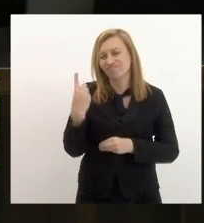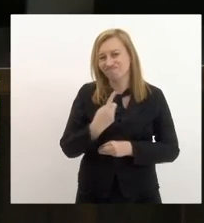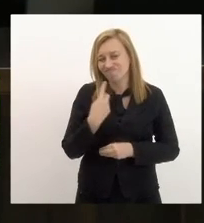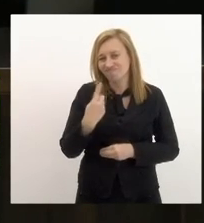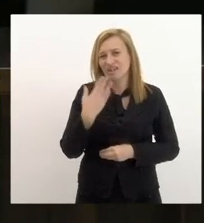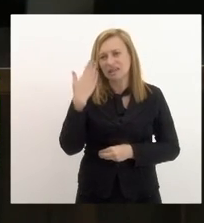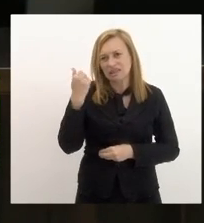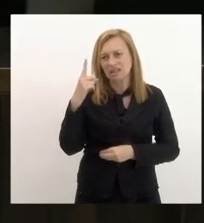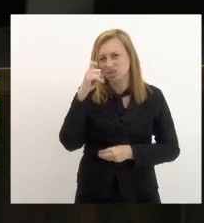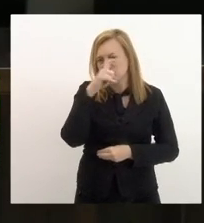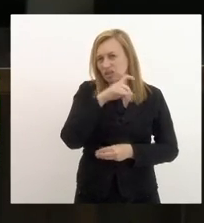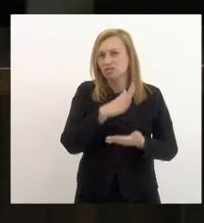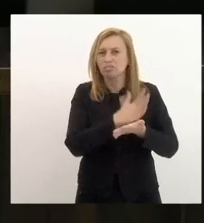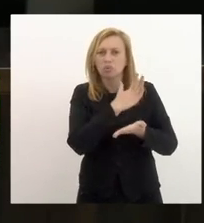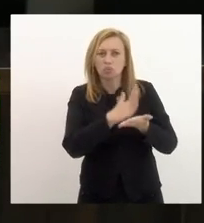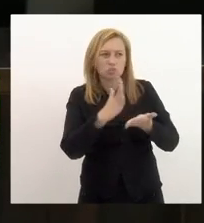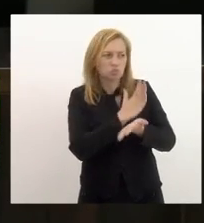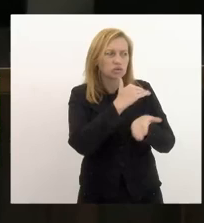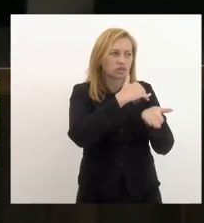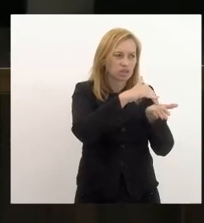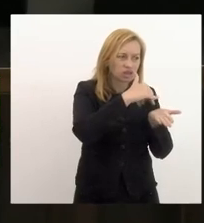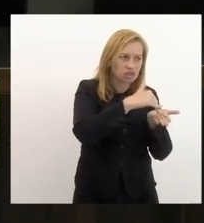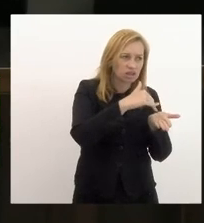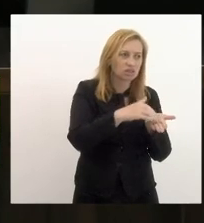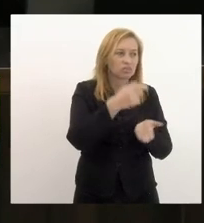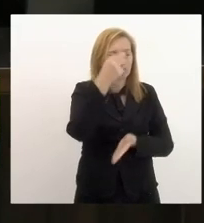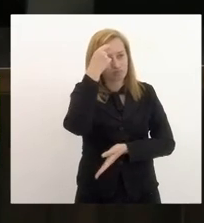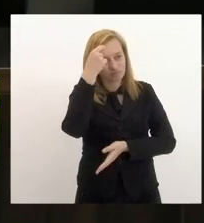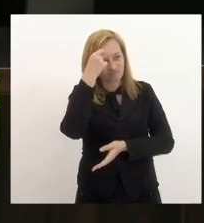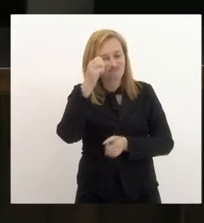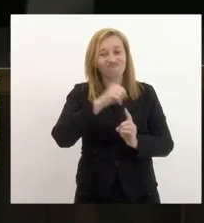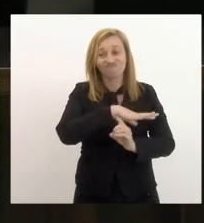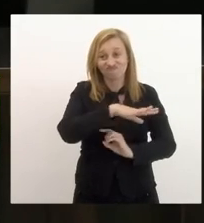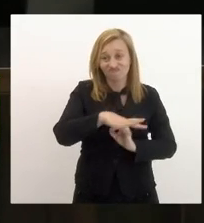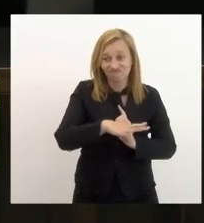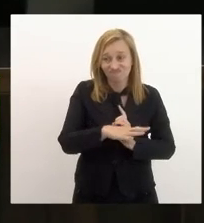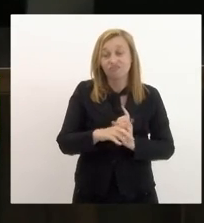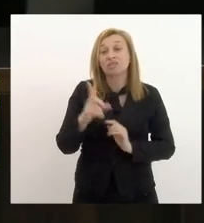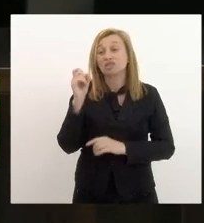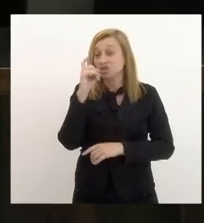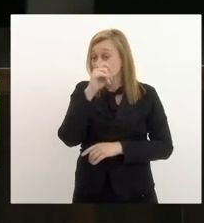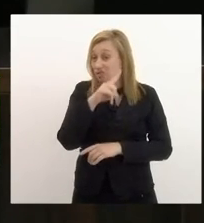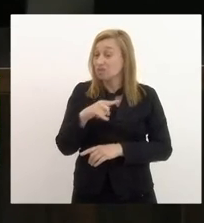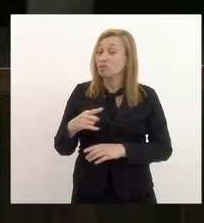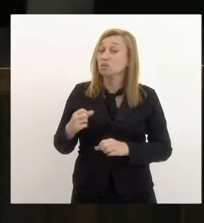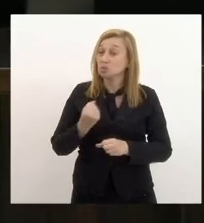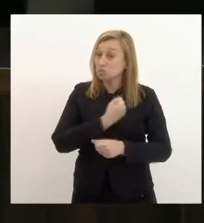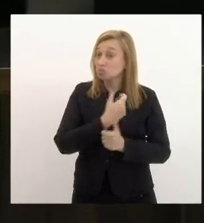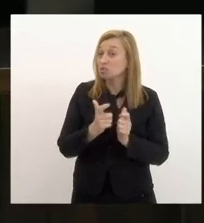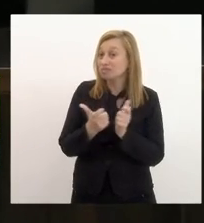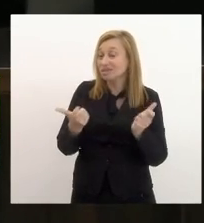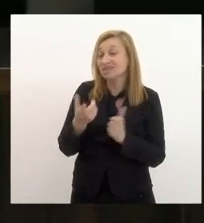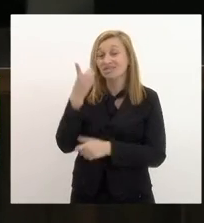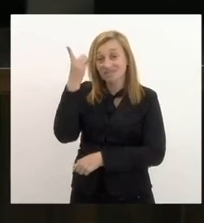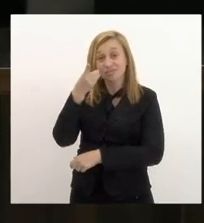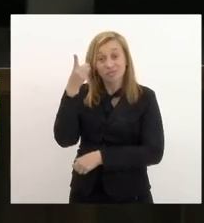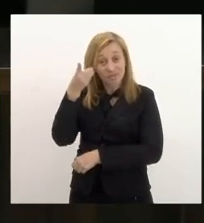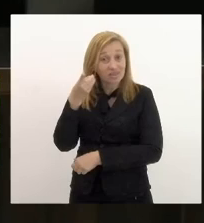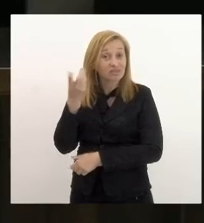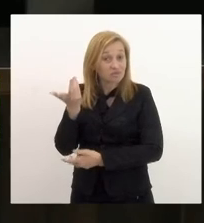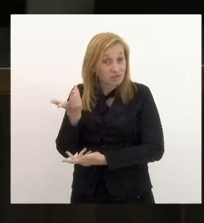eu sei que é duro para alguns secretários que tem que tem a consciência social é duro para grande maioria do Parlamento